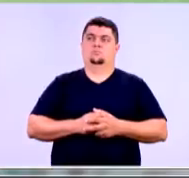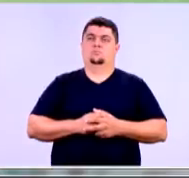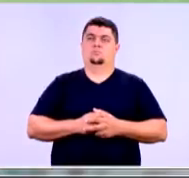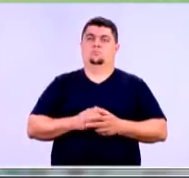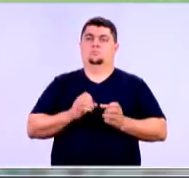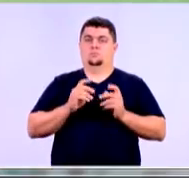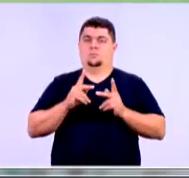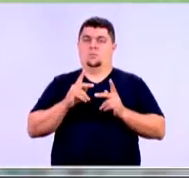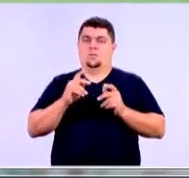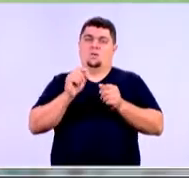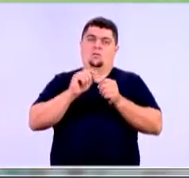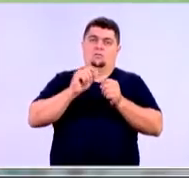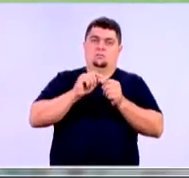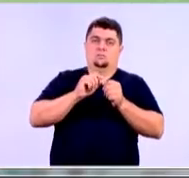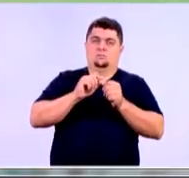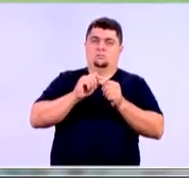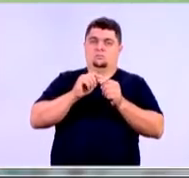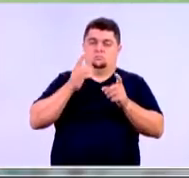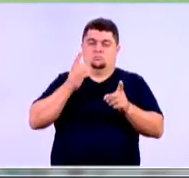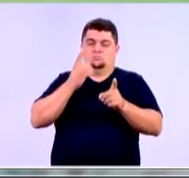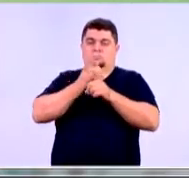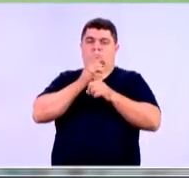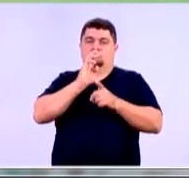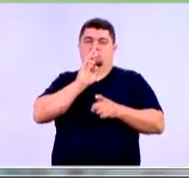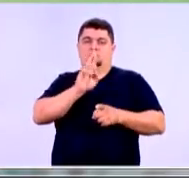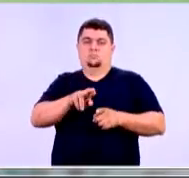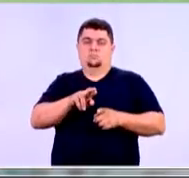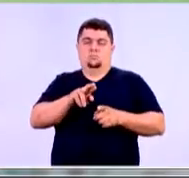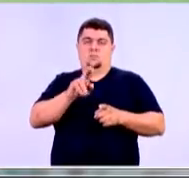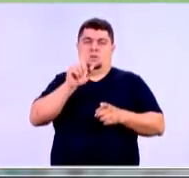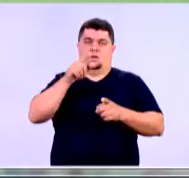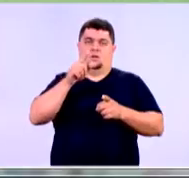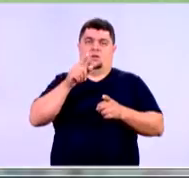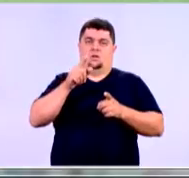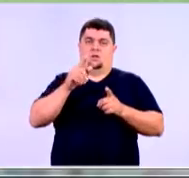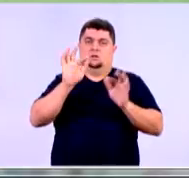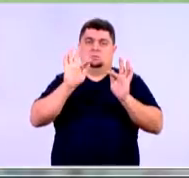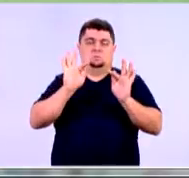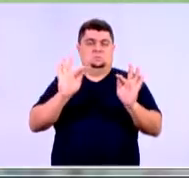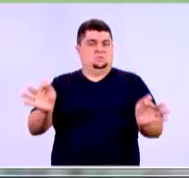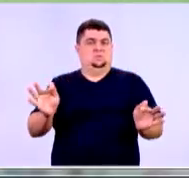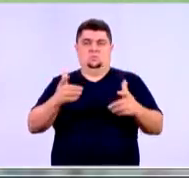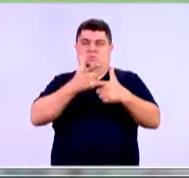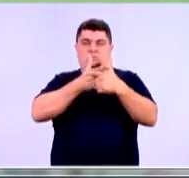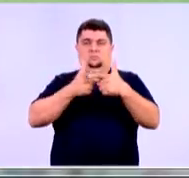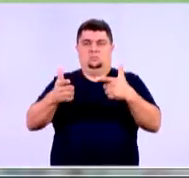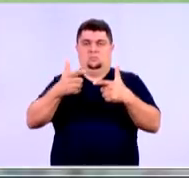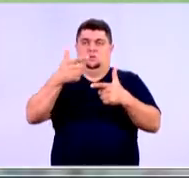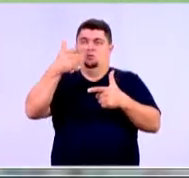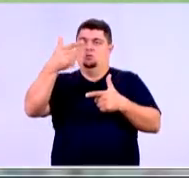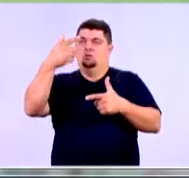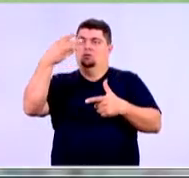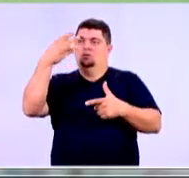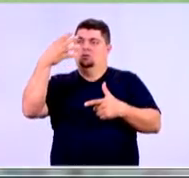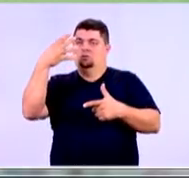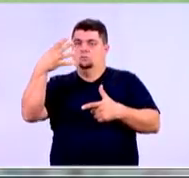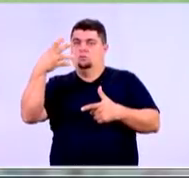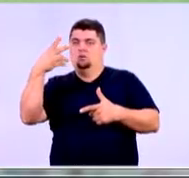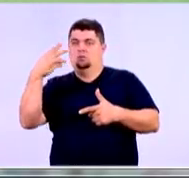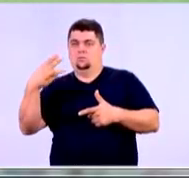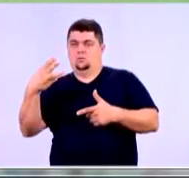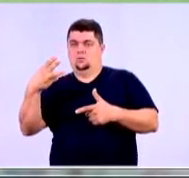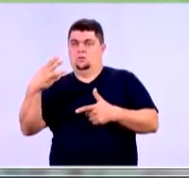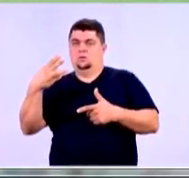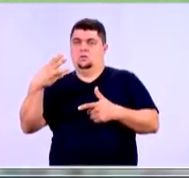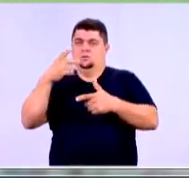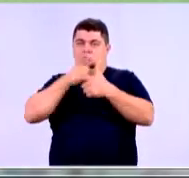Então, nós temos que fazer, então, para encontrar a liquidez corrente, essa simples divisão de 243 por 210. O senhor pode dar